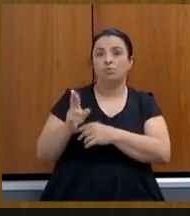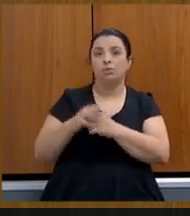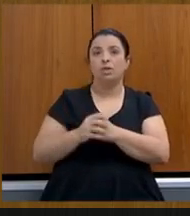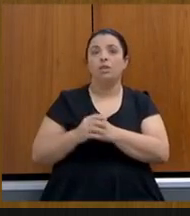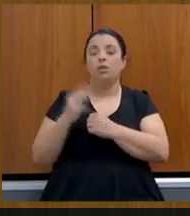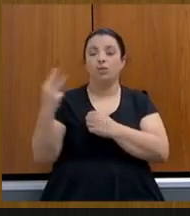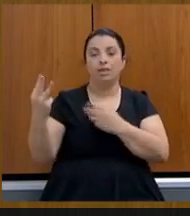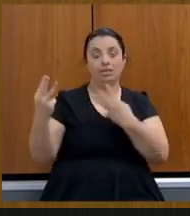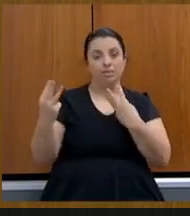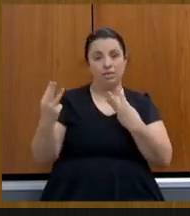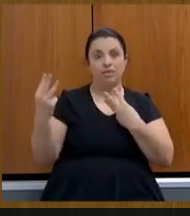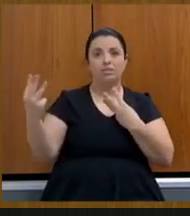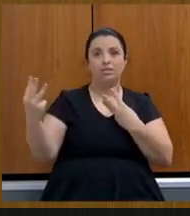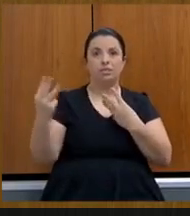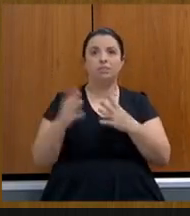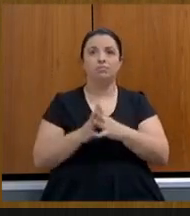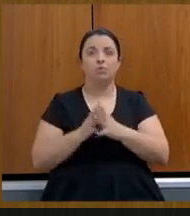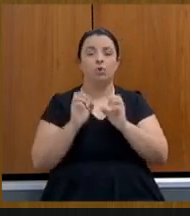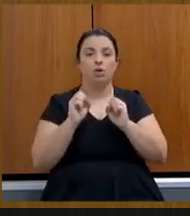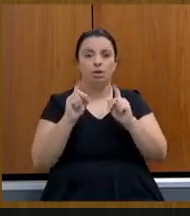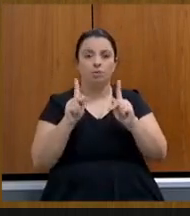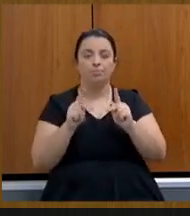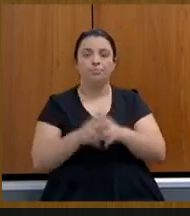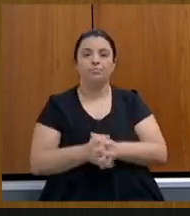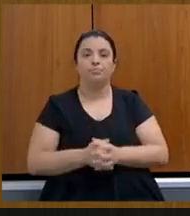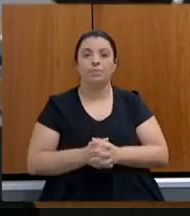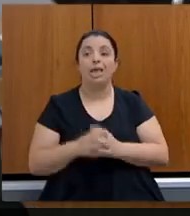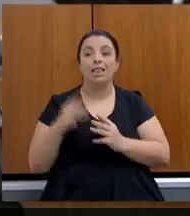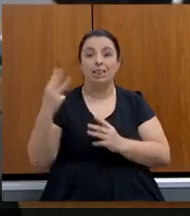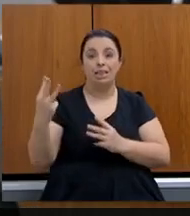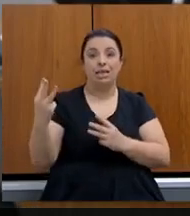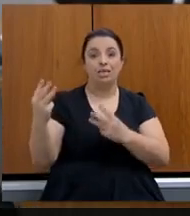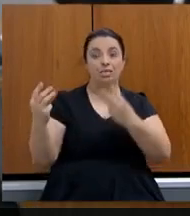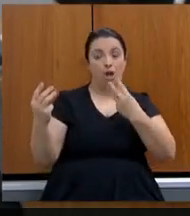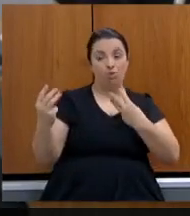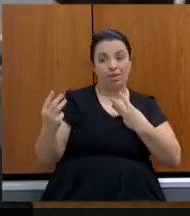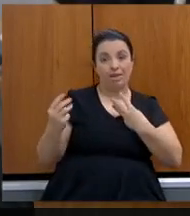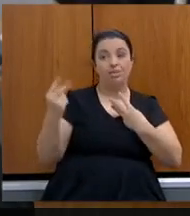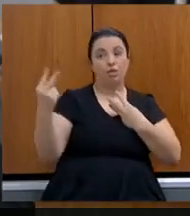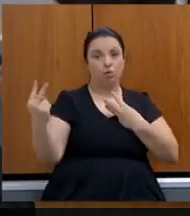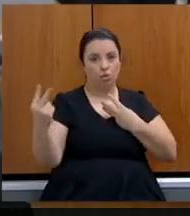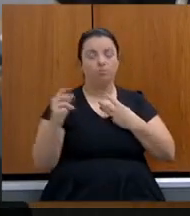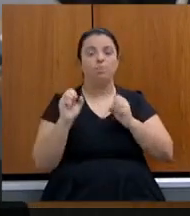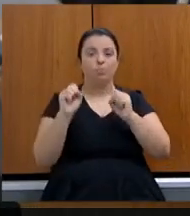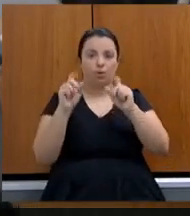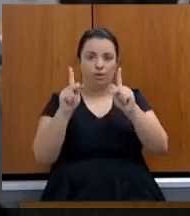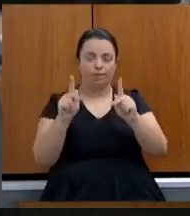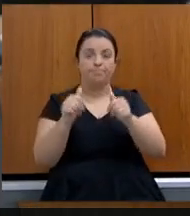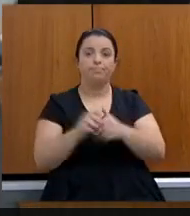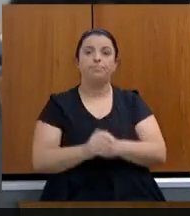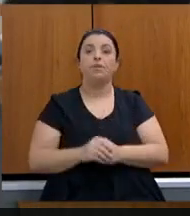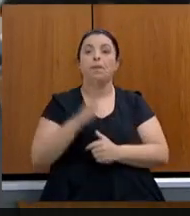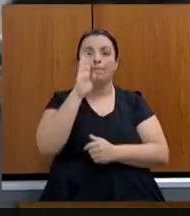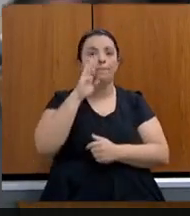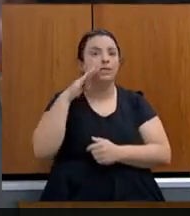333 vezes Ok dois certo Deputado da Beatriz muito obrigada eu vou tentar passar por